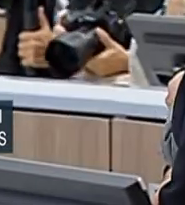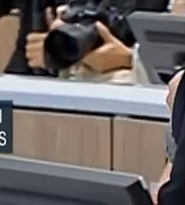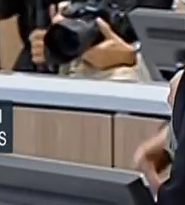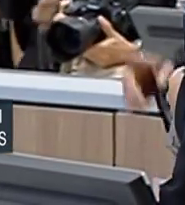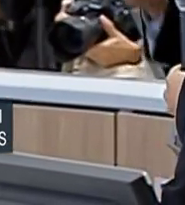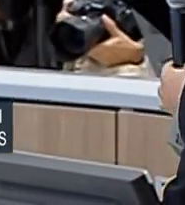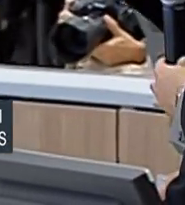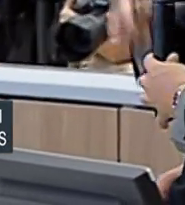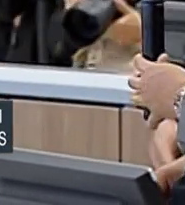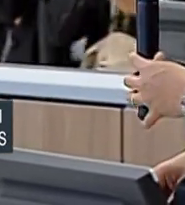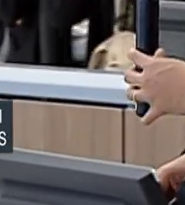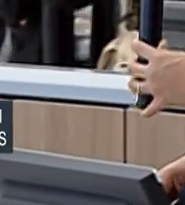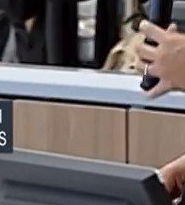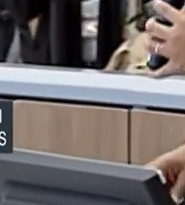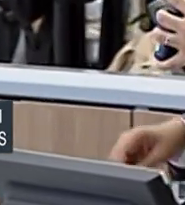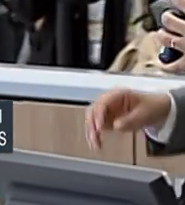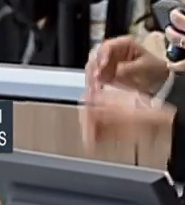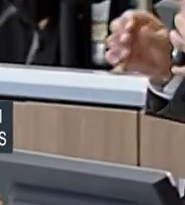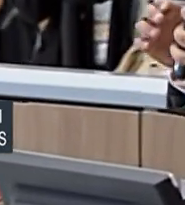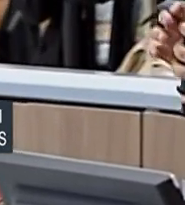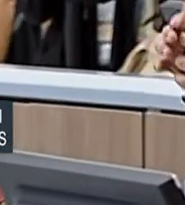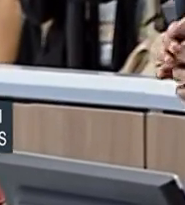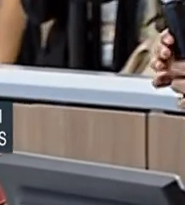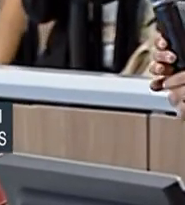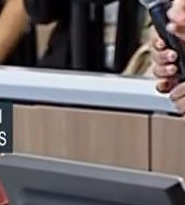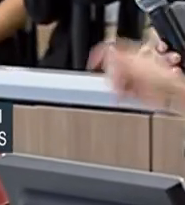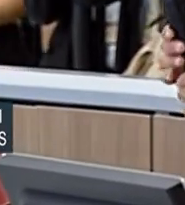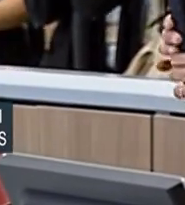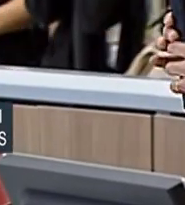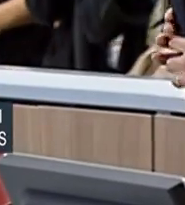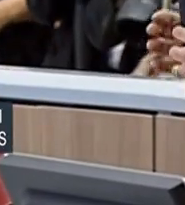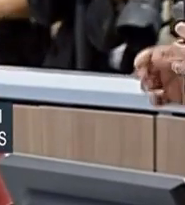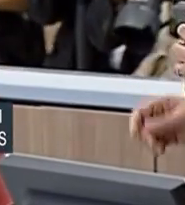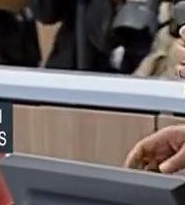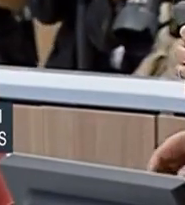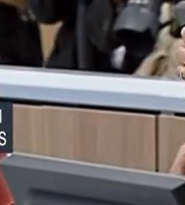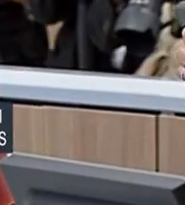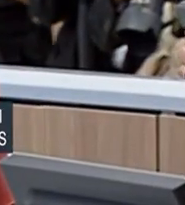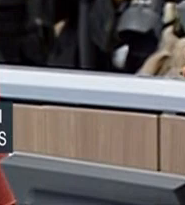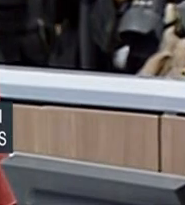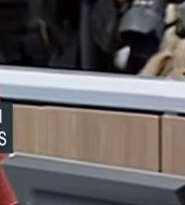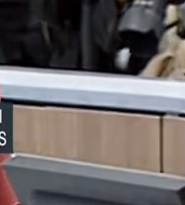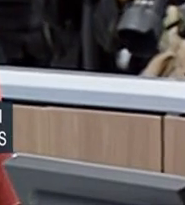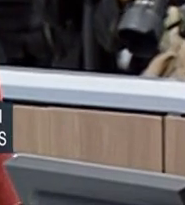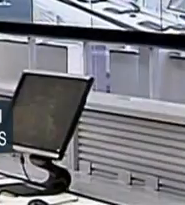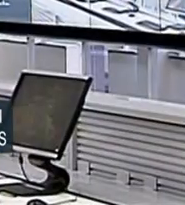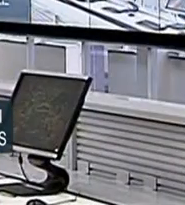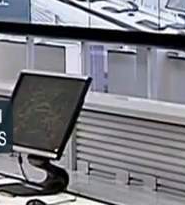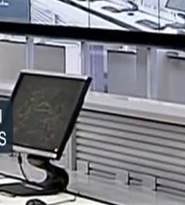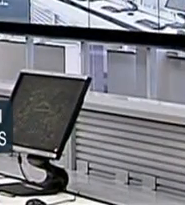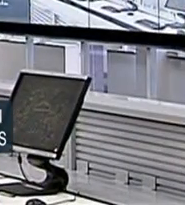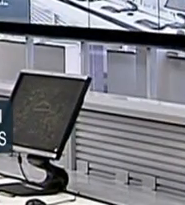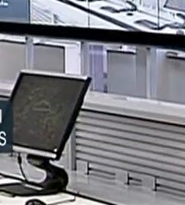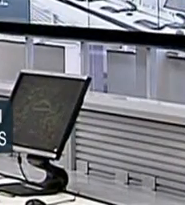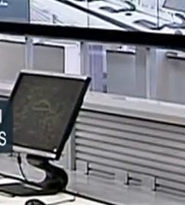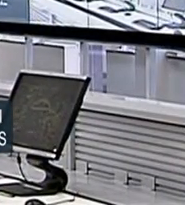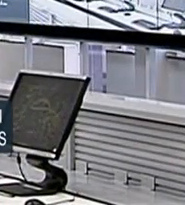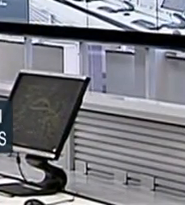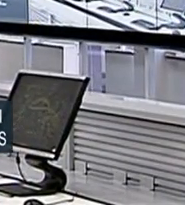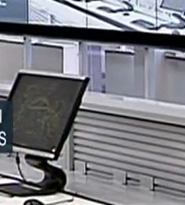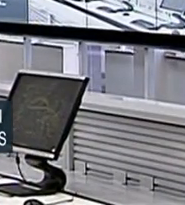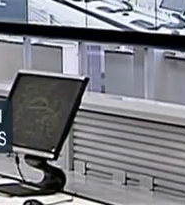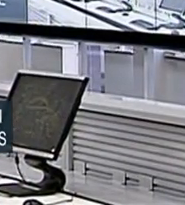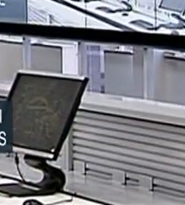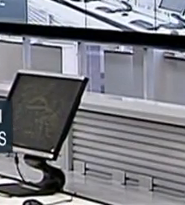polícia militar, além disso daí? Isso, todas as instituições. Além disso aí também, presidente, uma mudança de cultura, né? Que agora todas as forças trabalhando de